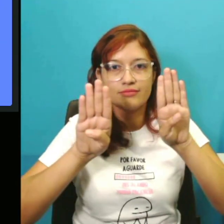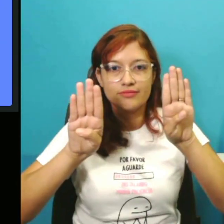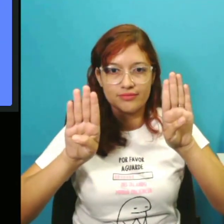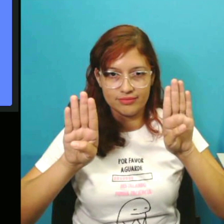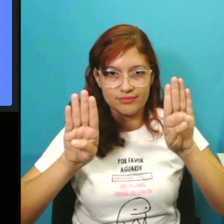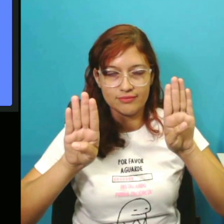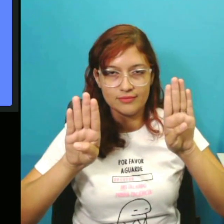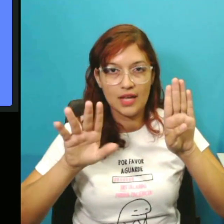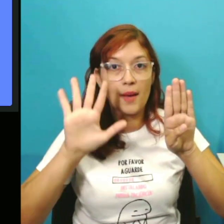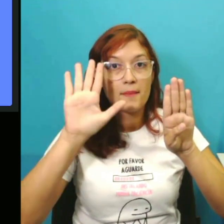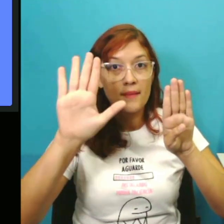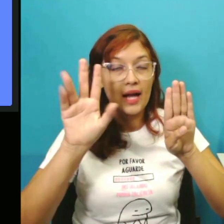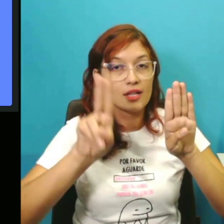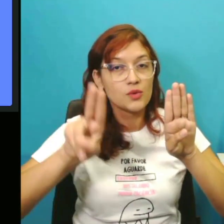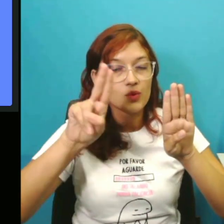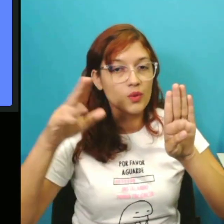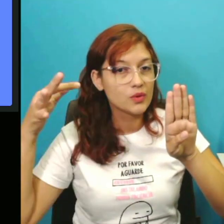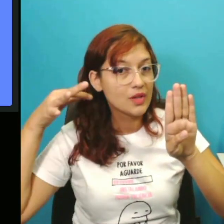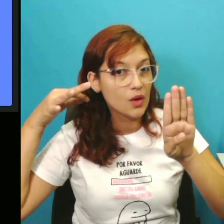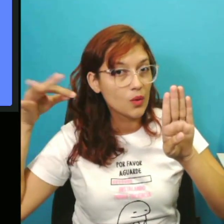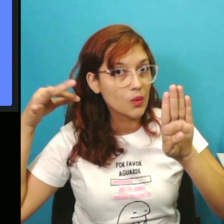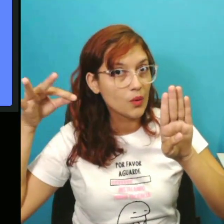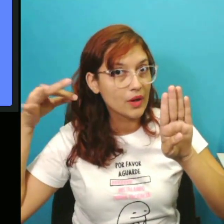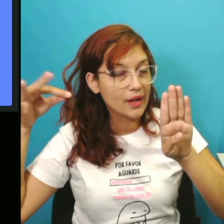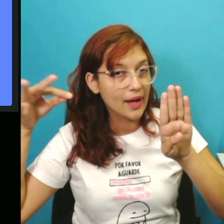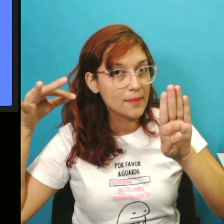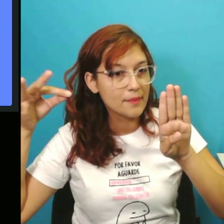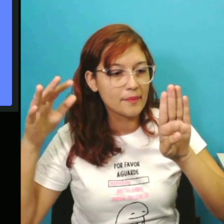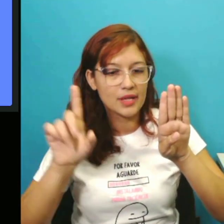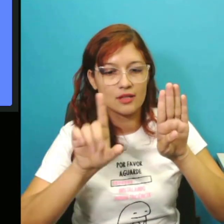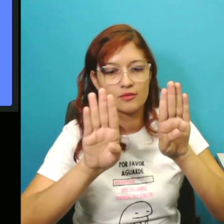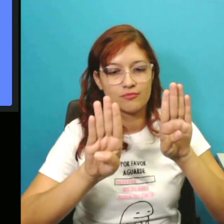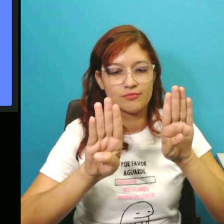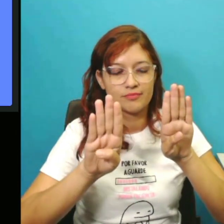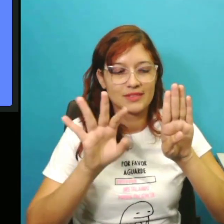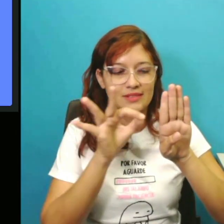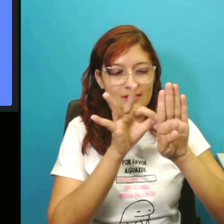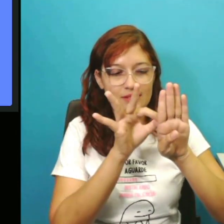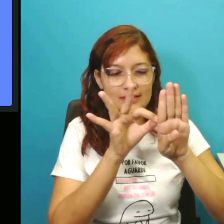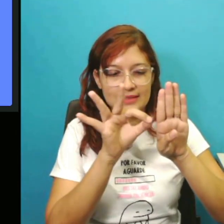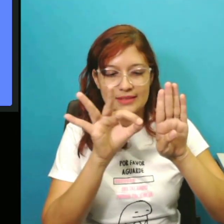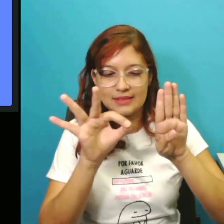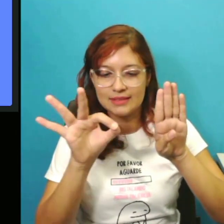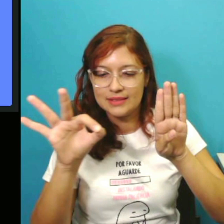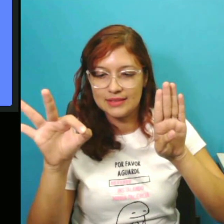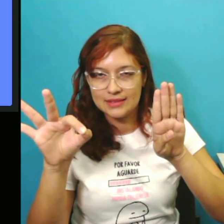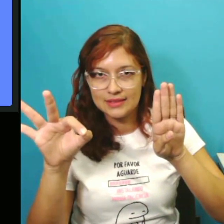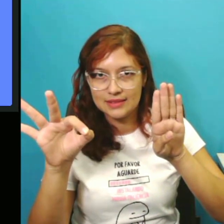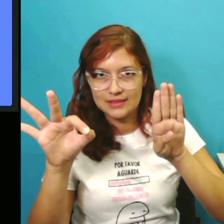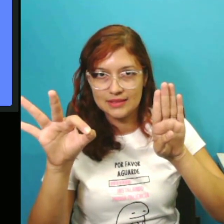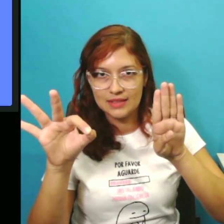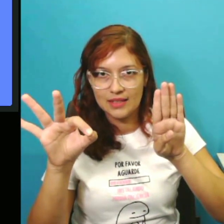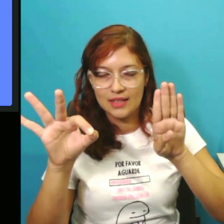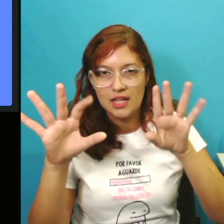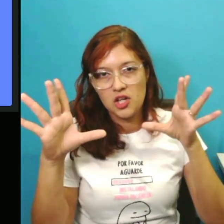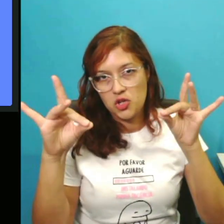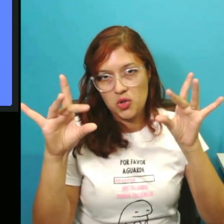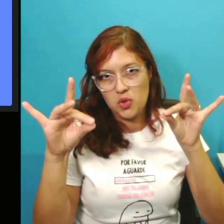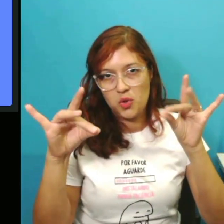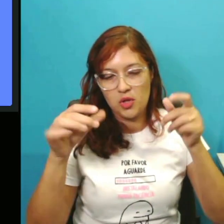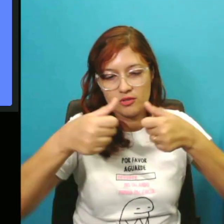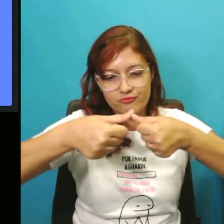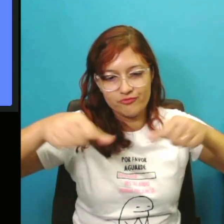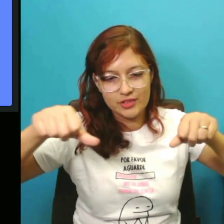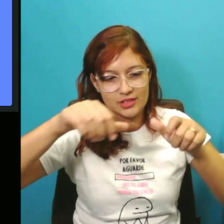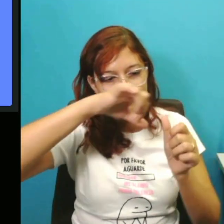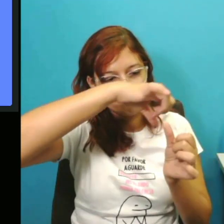agora vai colocar um espaço maior entre as estruturas e prender um fio de cabelo. Cola com a